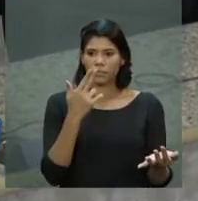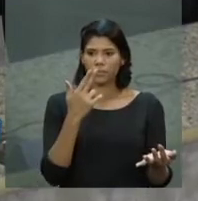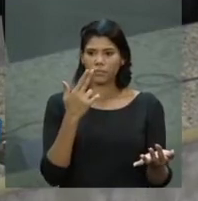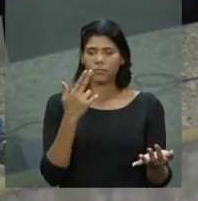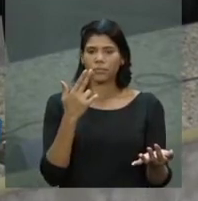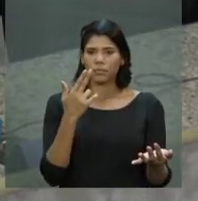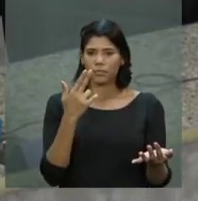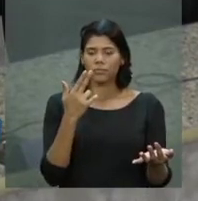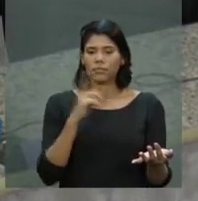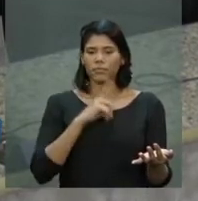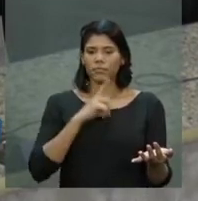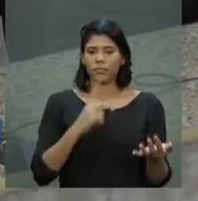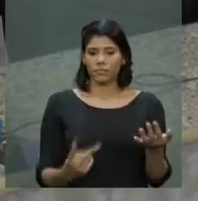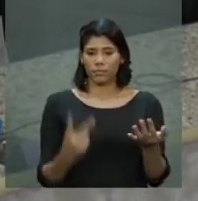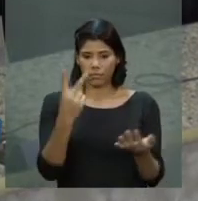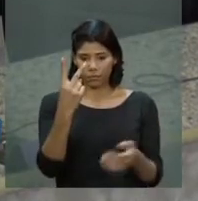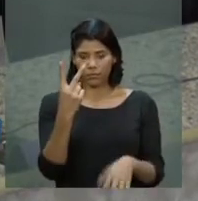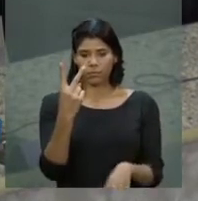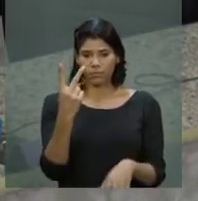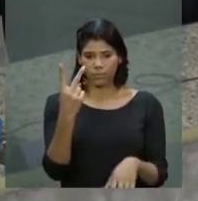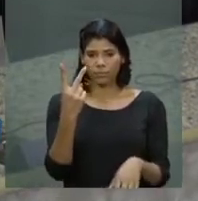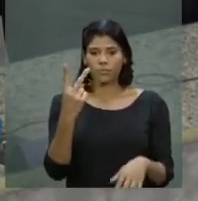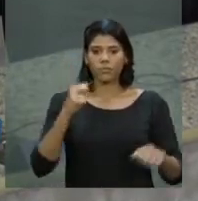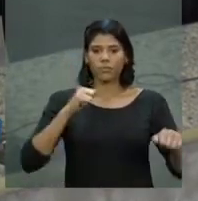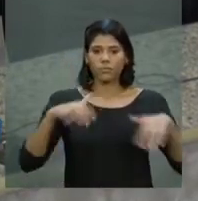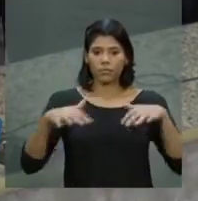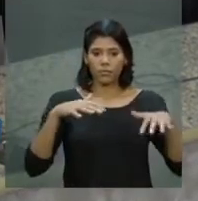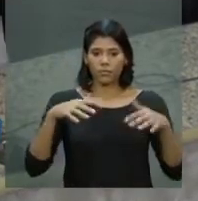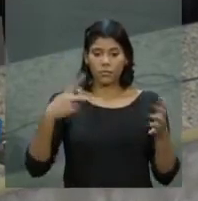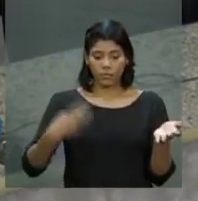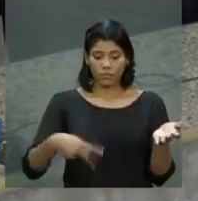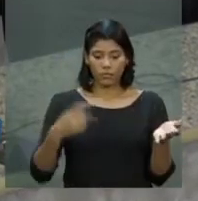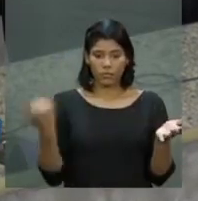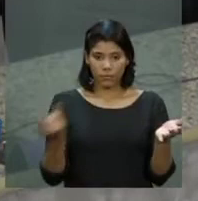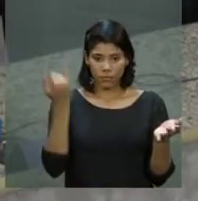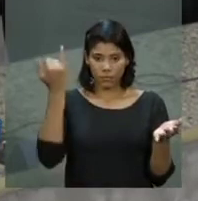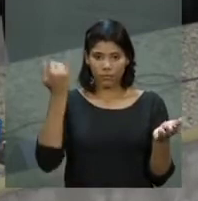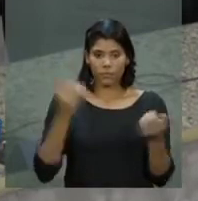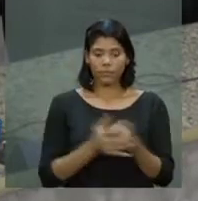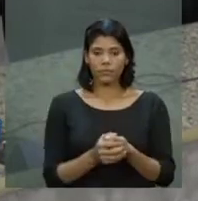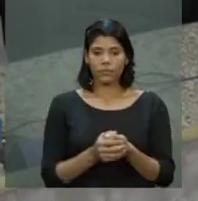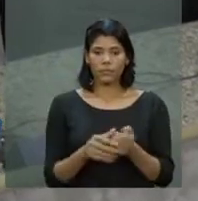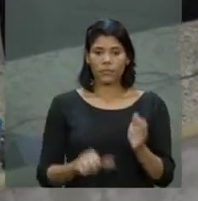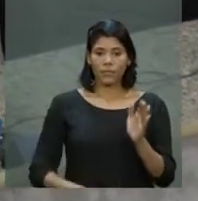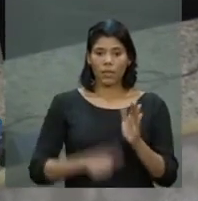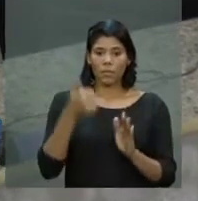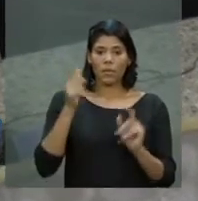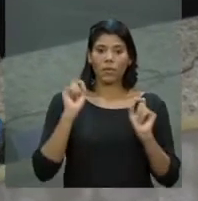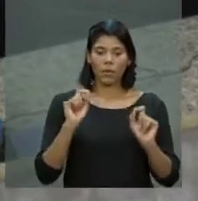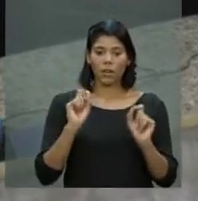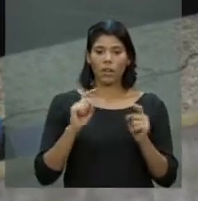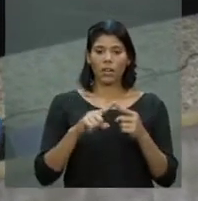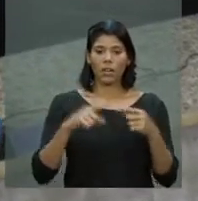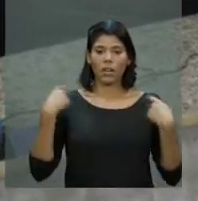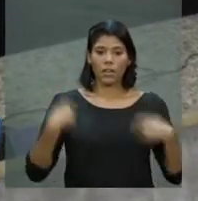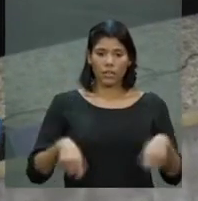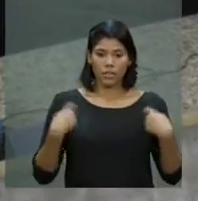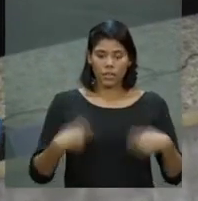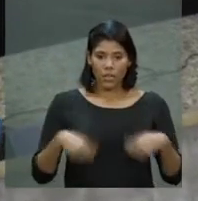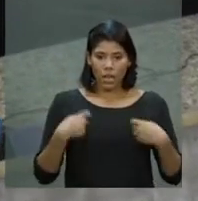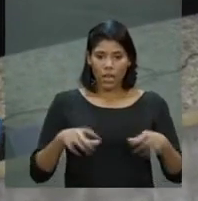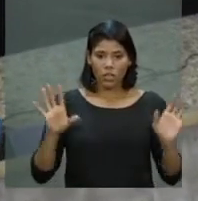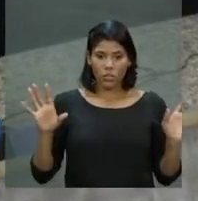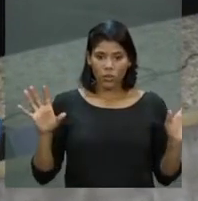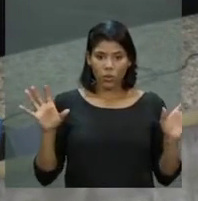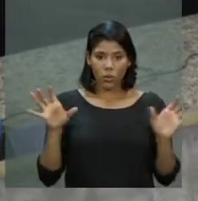a duas tarefas primordiais na atualidade. A primeira, a necessidade de uma frente ampla do